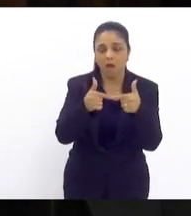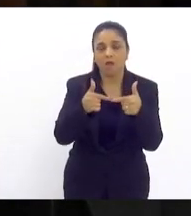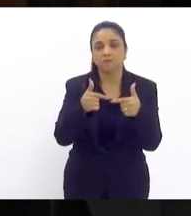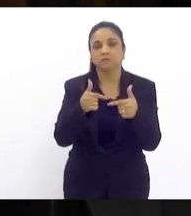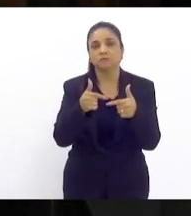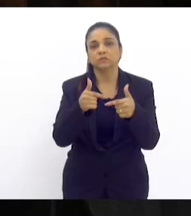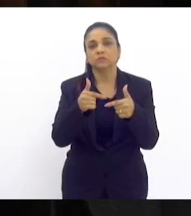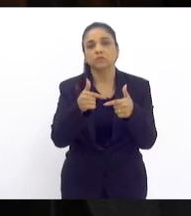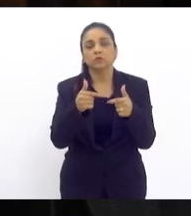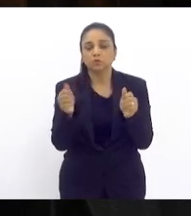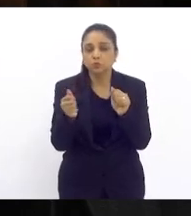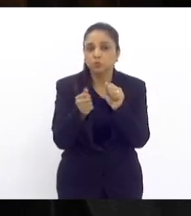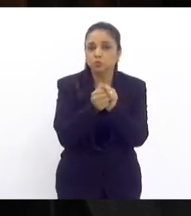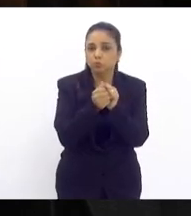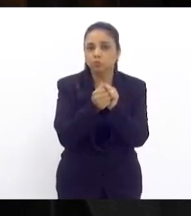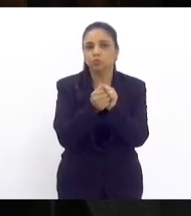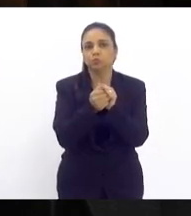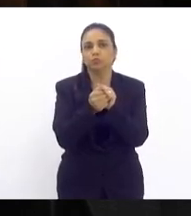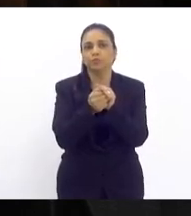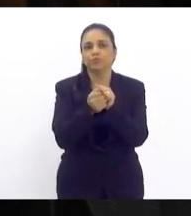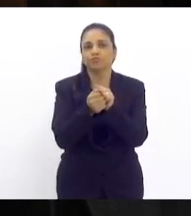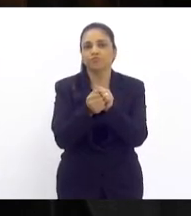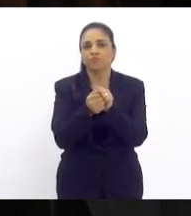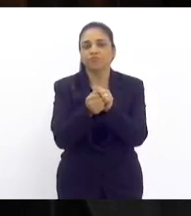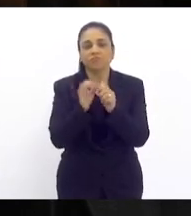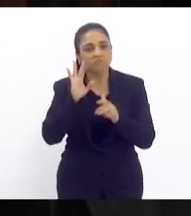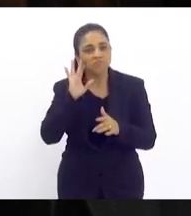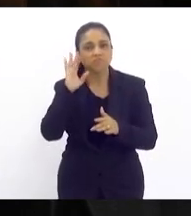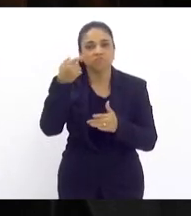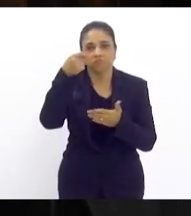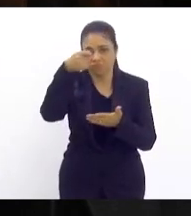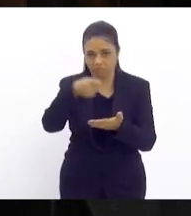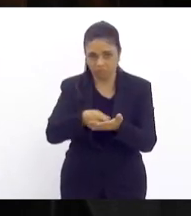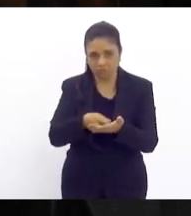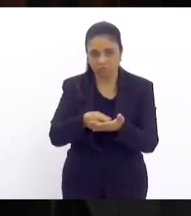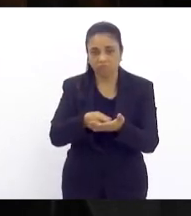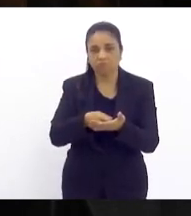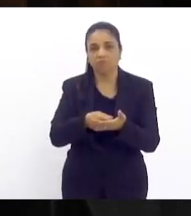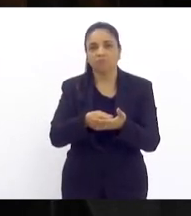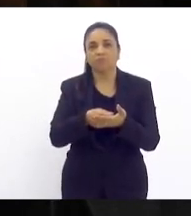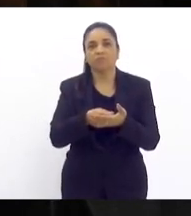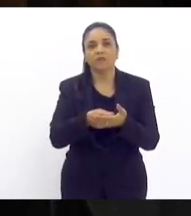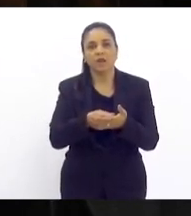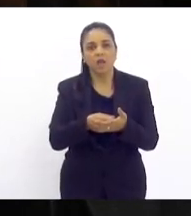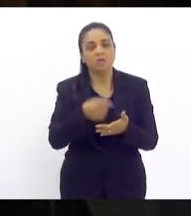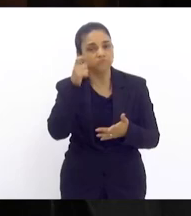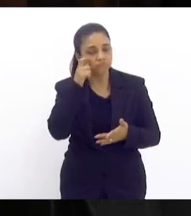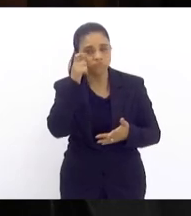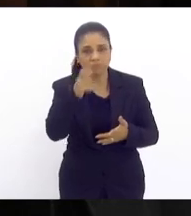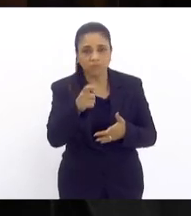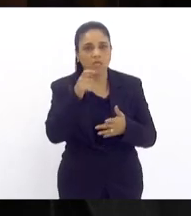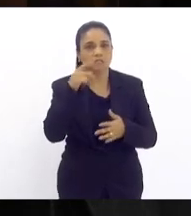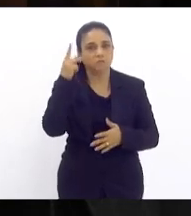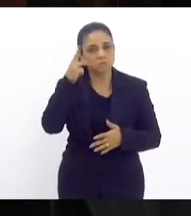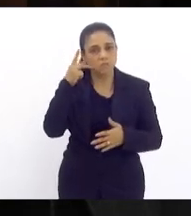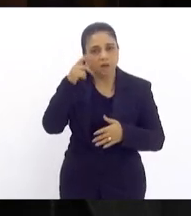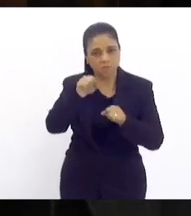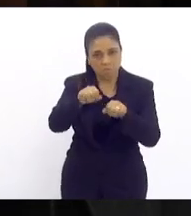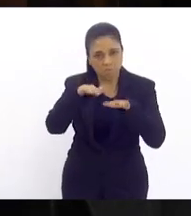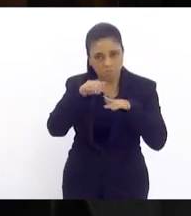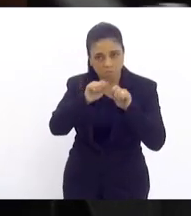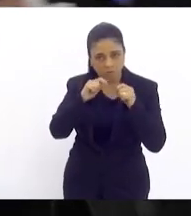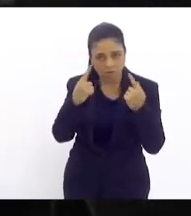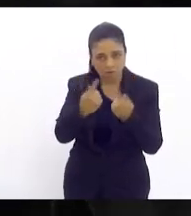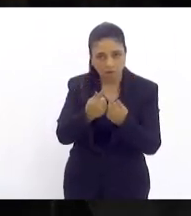a gente possa em conjunto tentar formatar chegar numa solução aqui porque algo de interesse do Parlamento Fluminense é deferido dessa forma